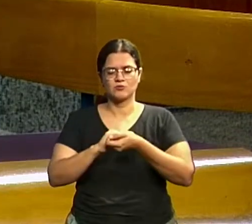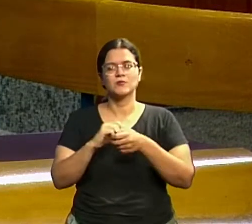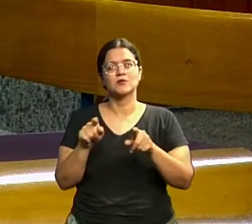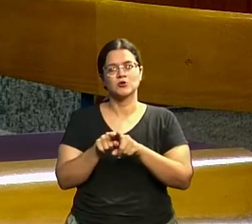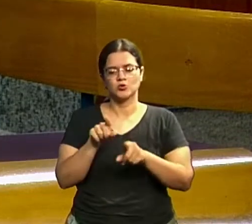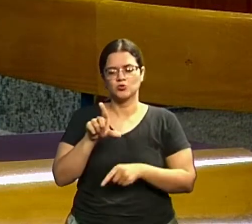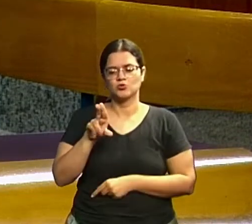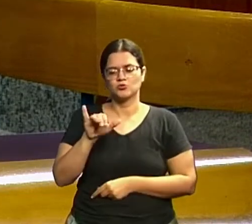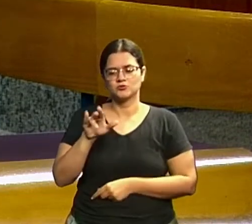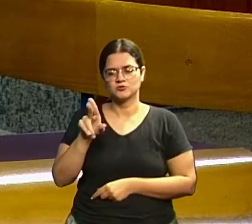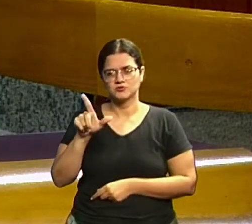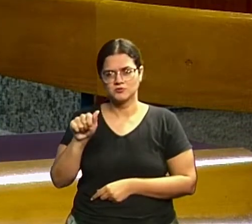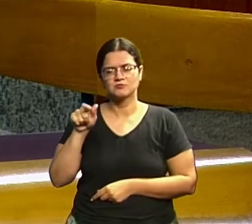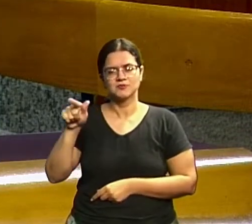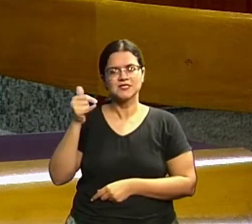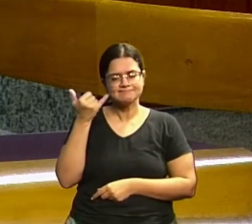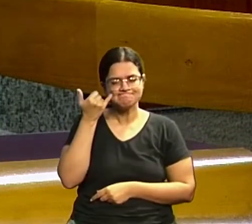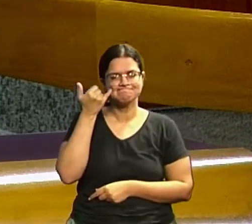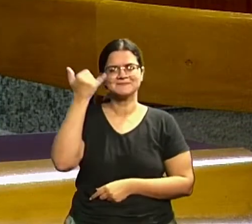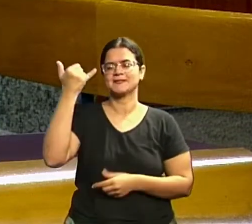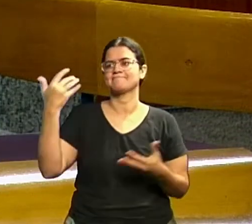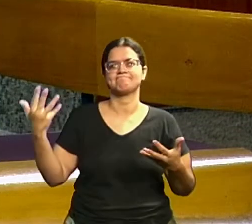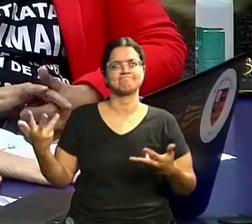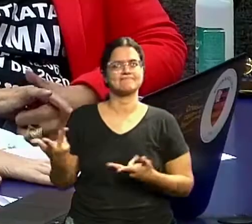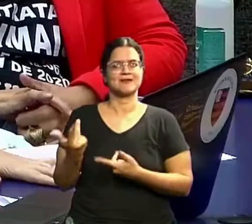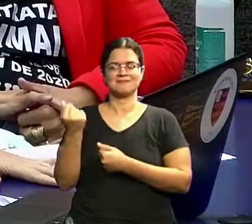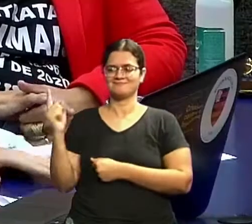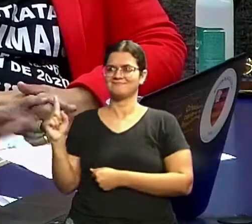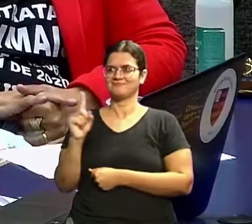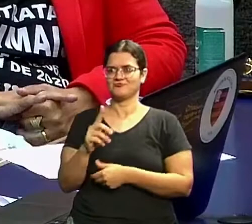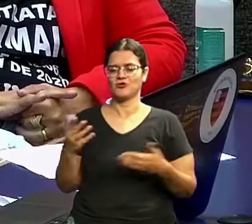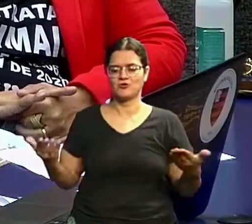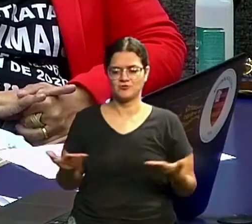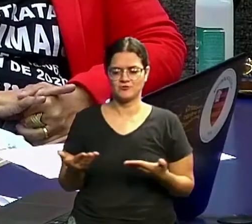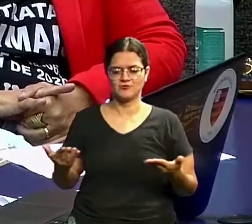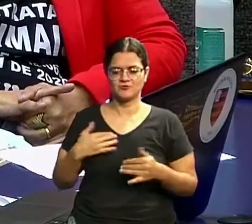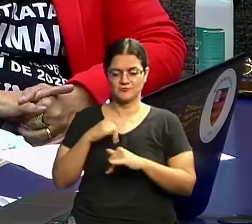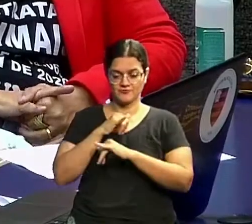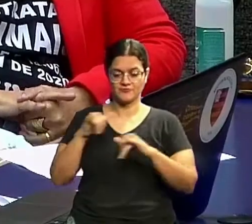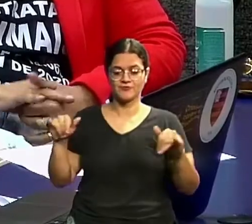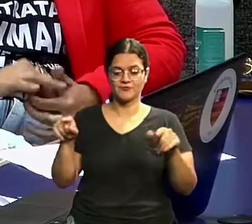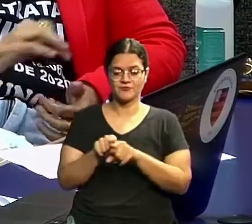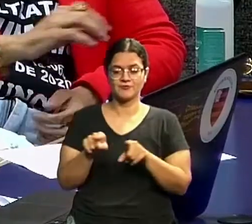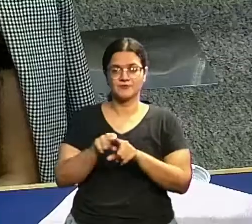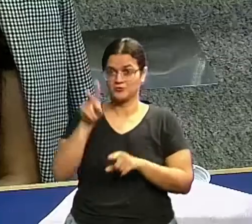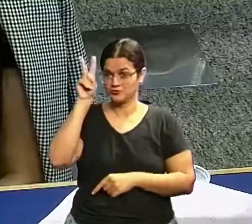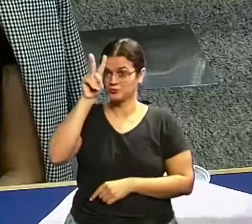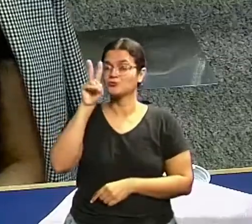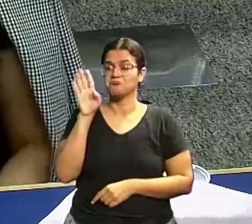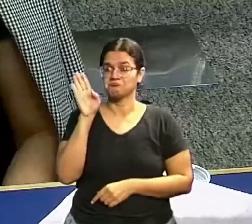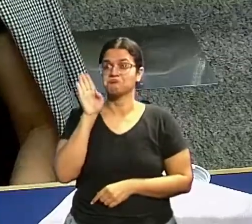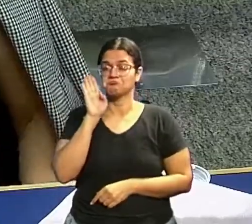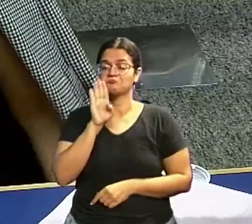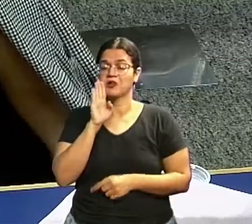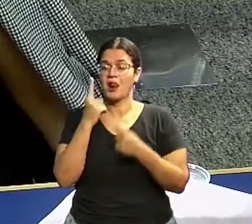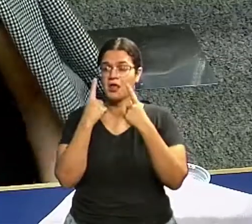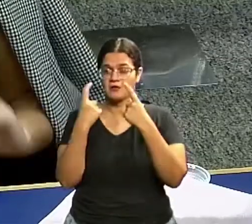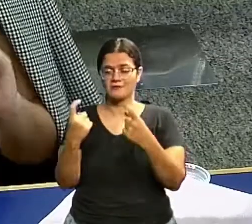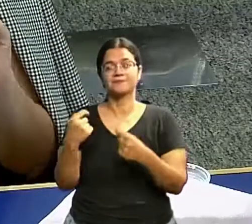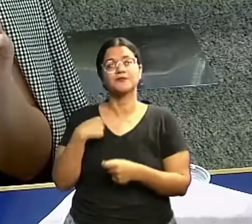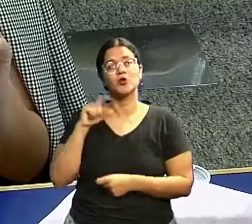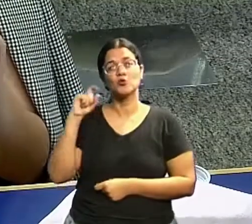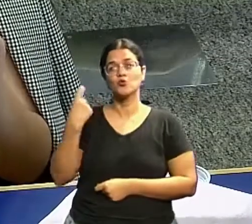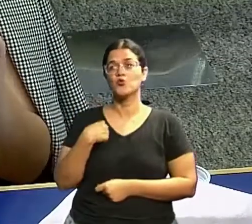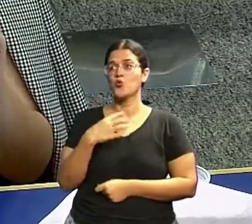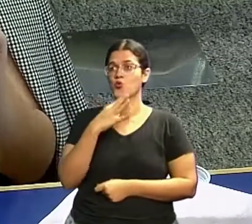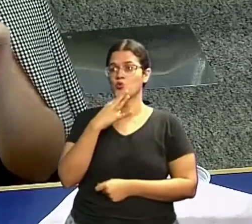vereadora Lucila por essa brilhante iniciativa. E compartilhar, presidente, uma história interessante. Eu